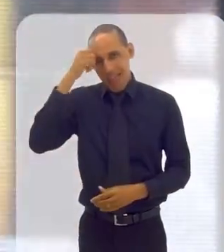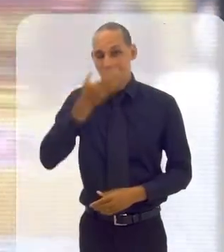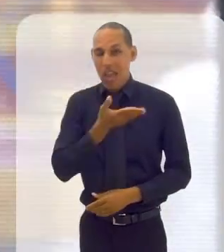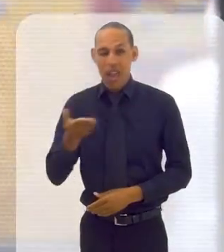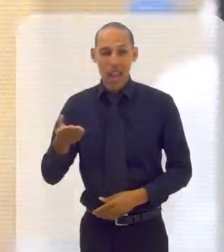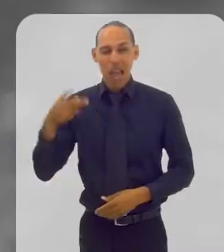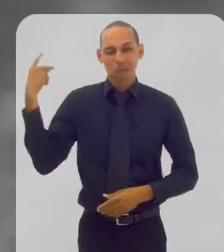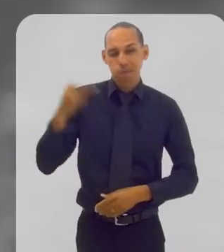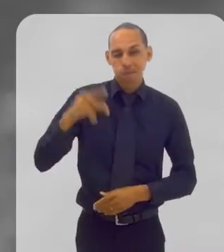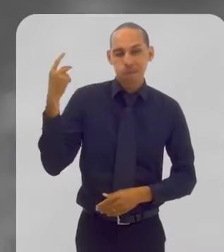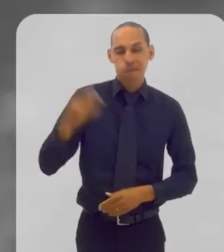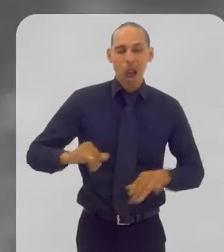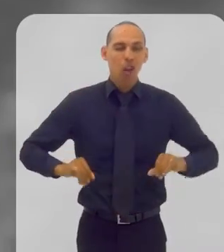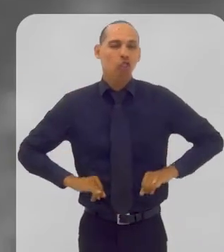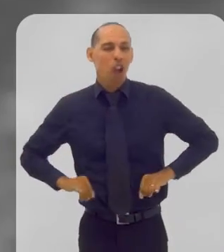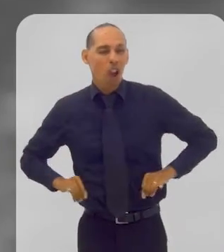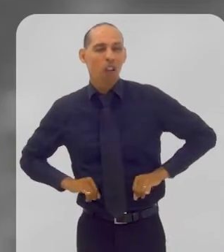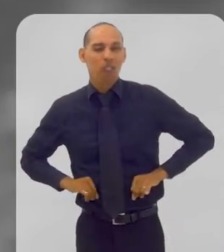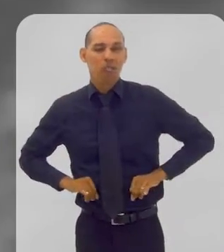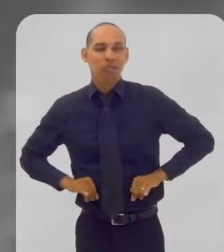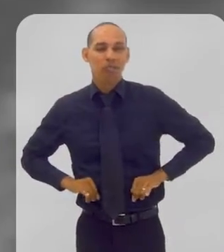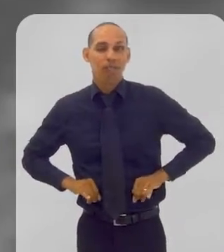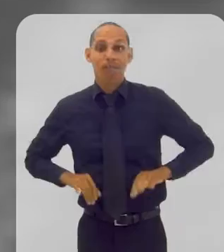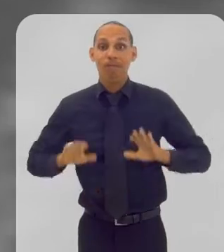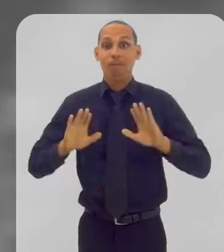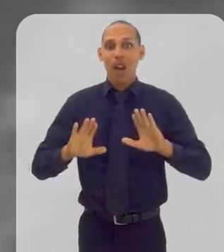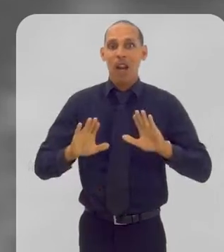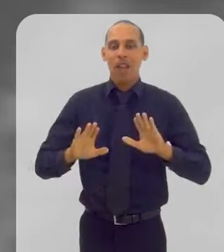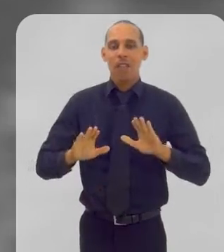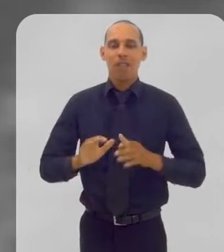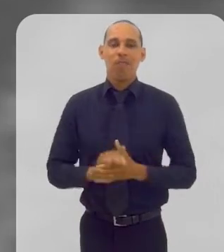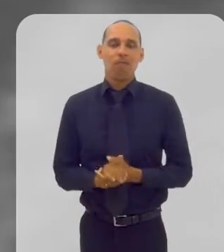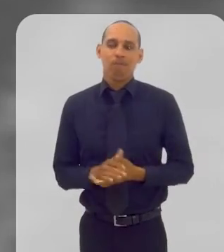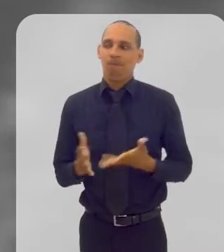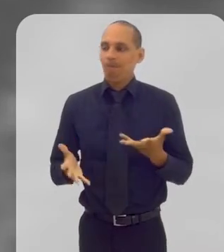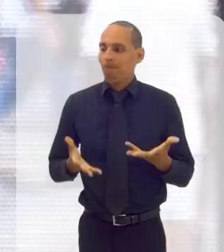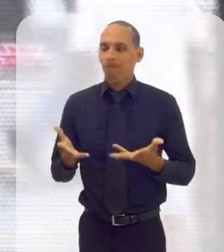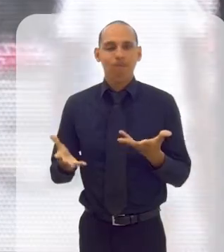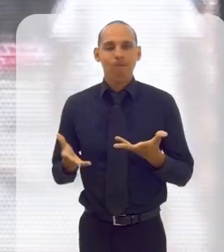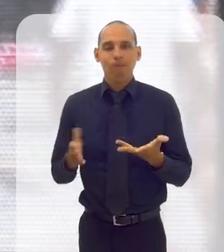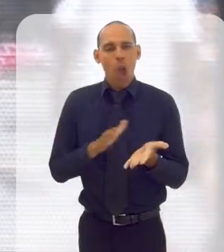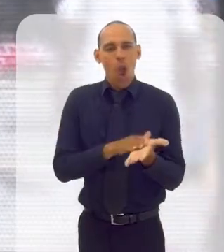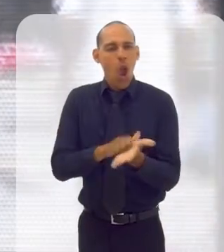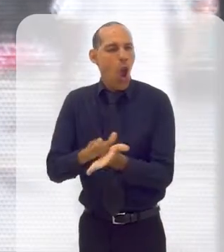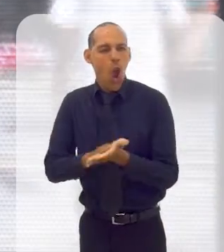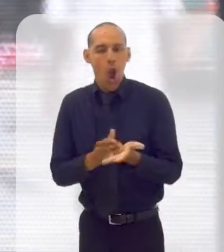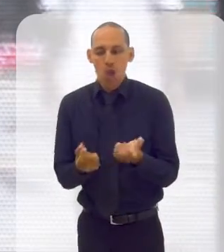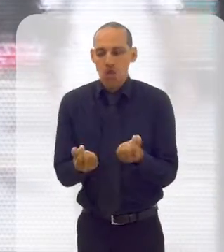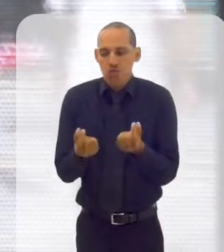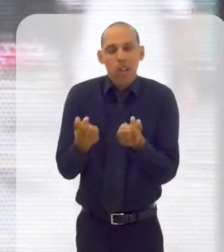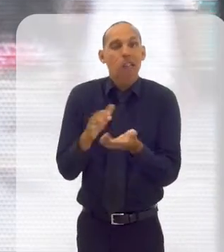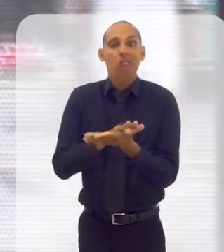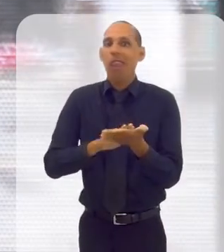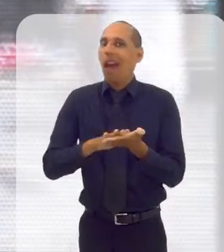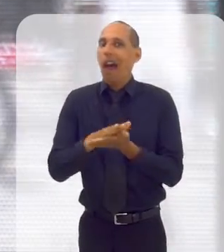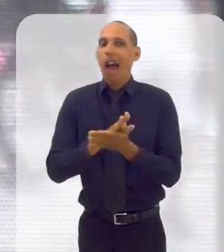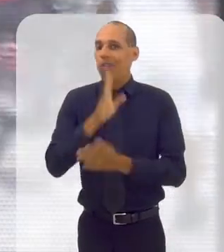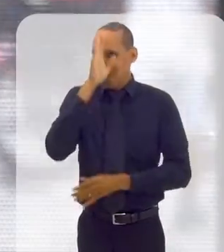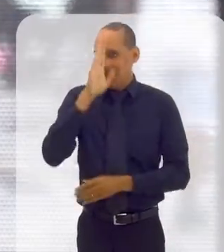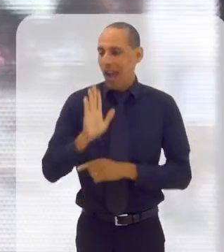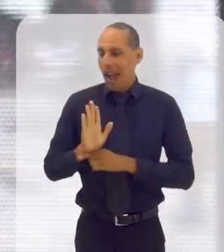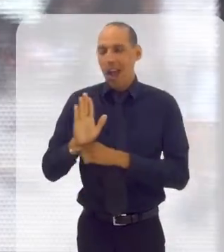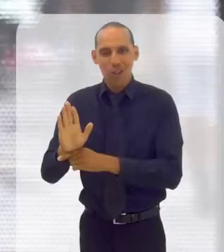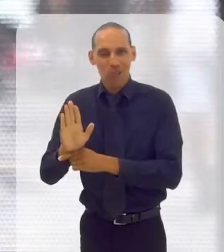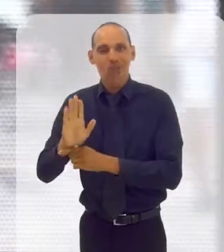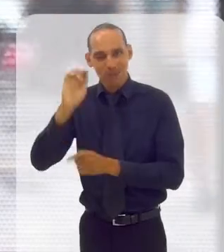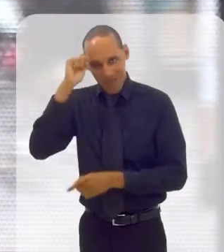com os castigos que a Marinha propôs, e ela não vai de maneira nenhuma cobrar qualquer quantia para defender